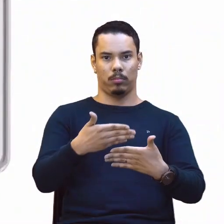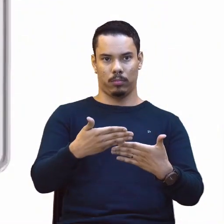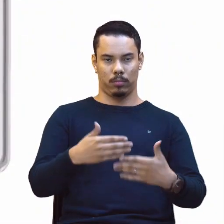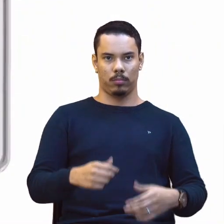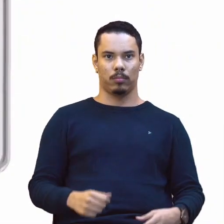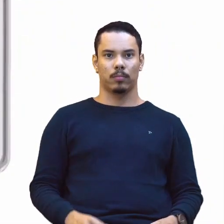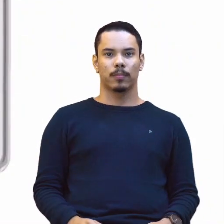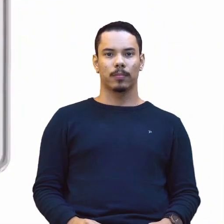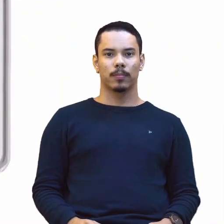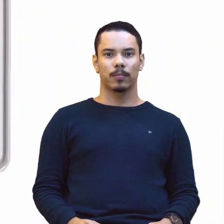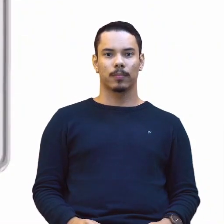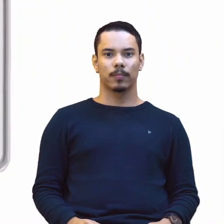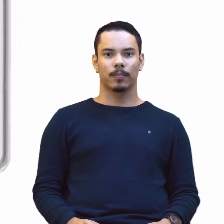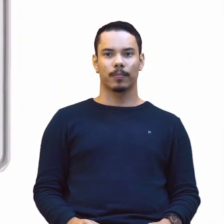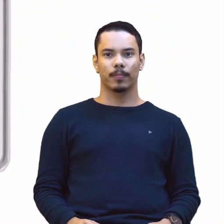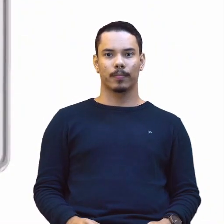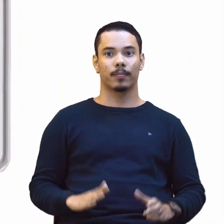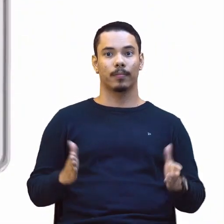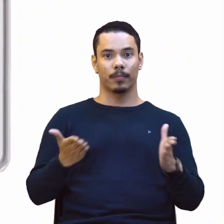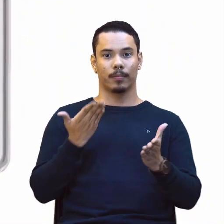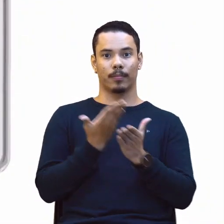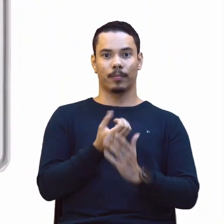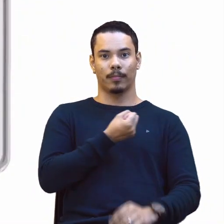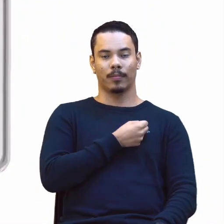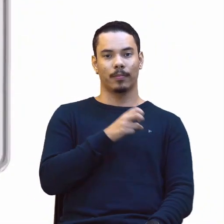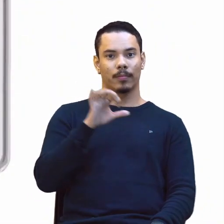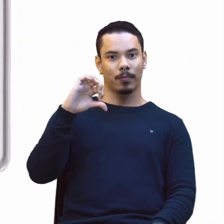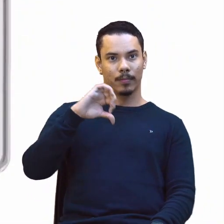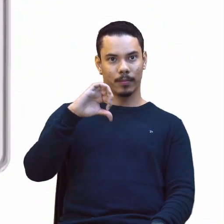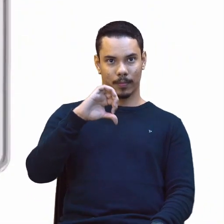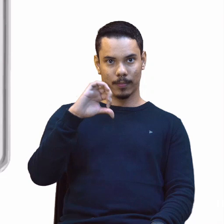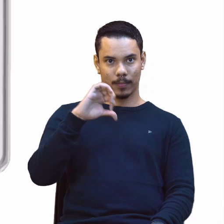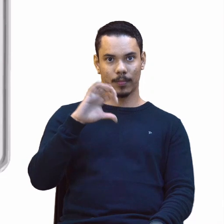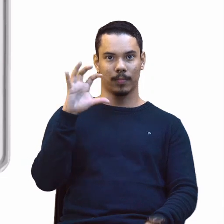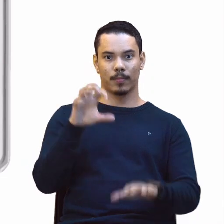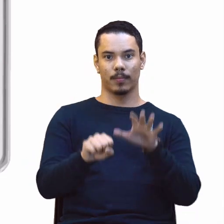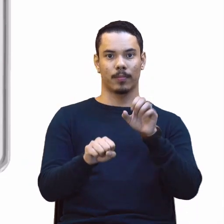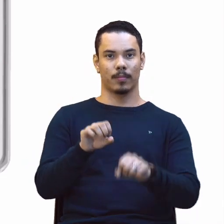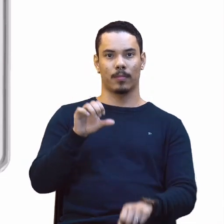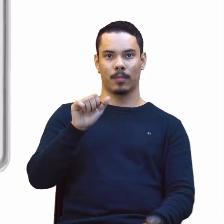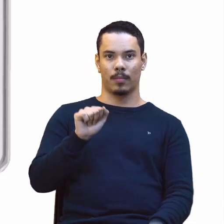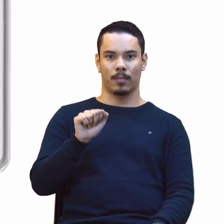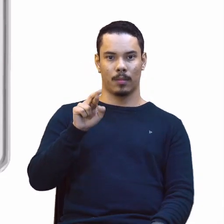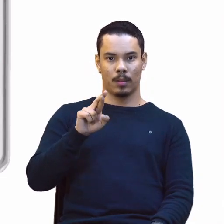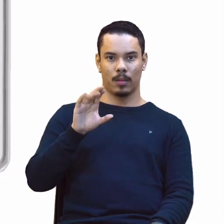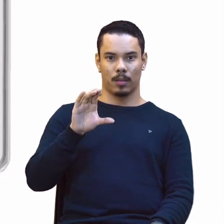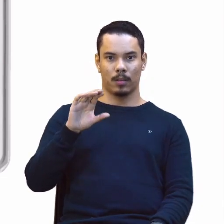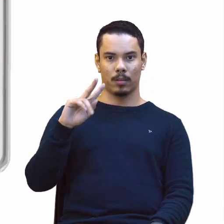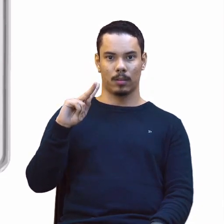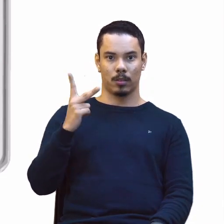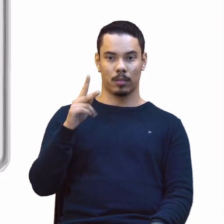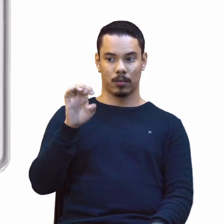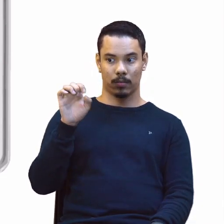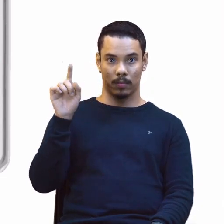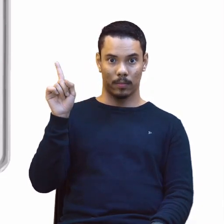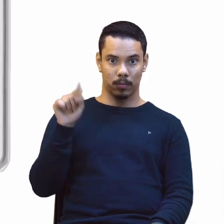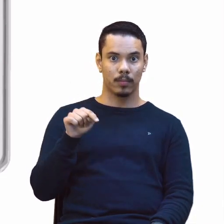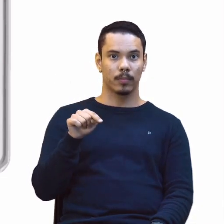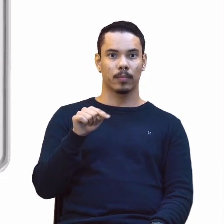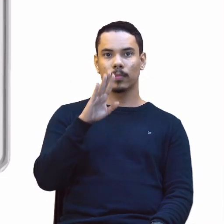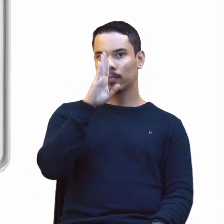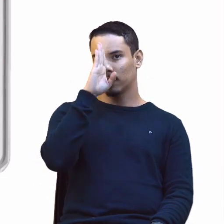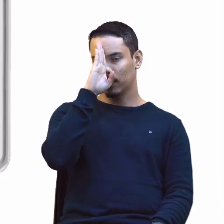Vamos partir agora para a aula 9, a busca da arqué, princípio, né, que